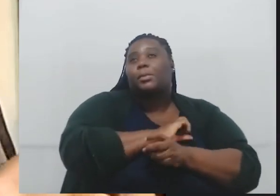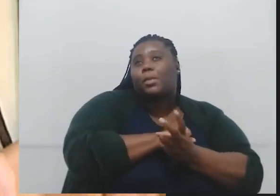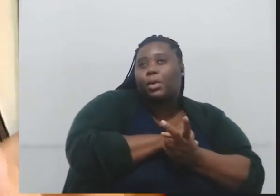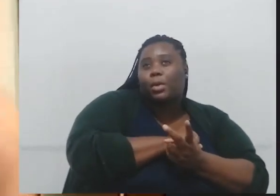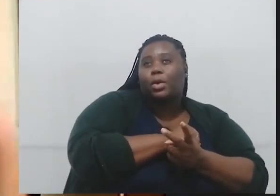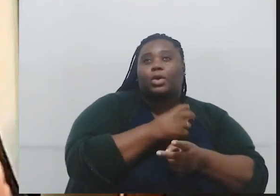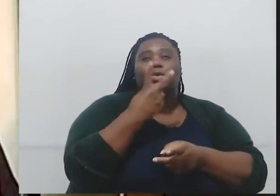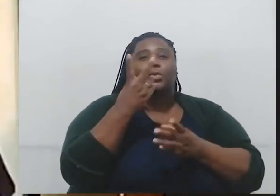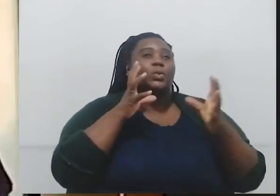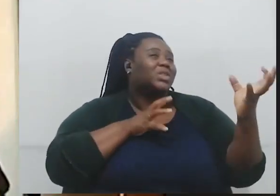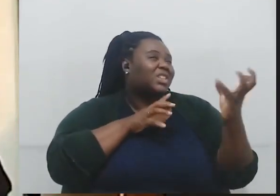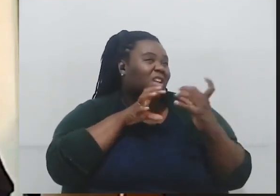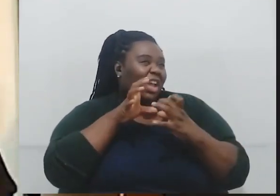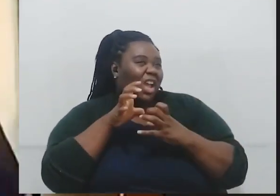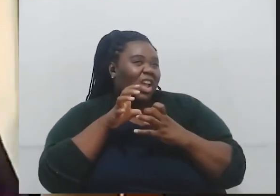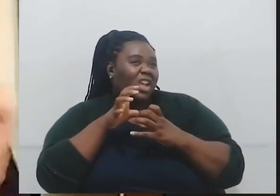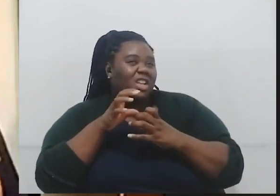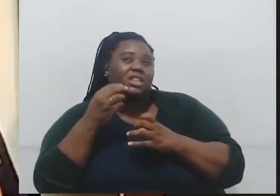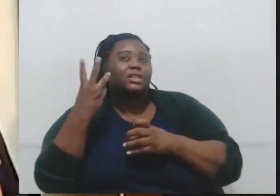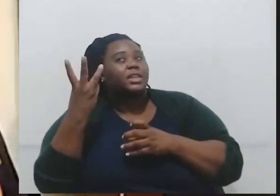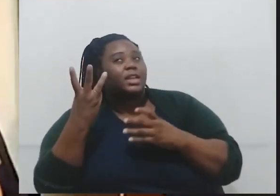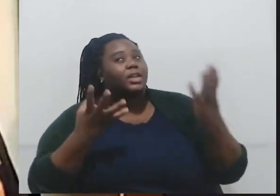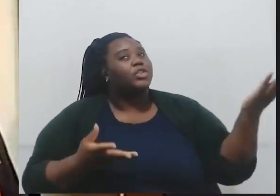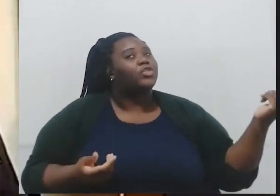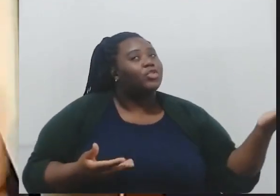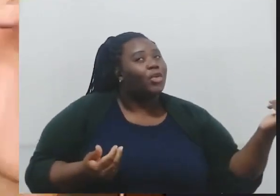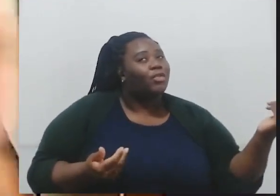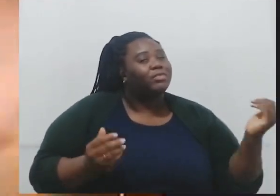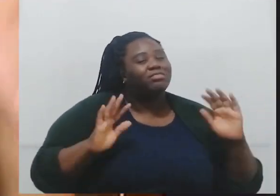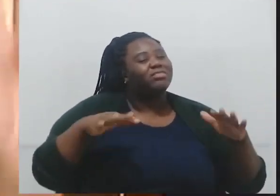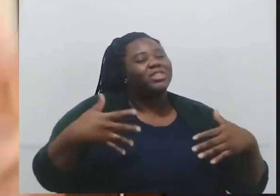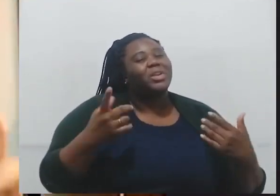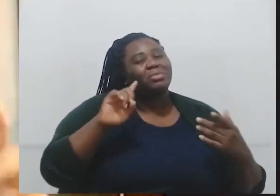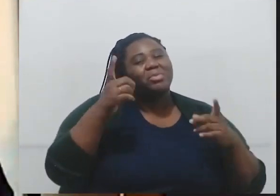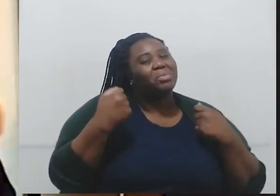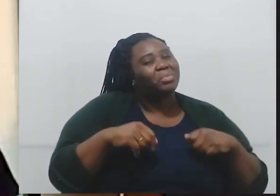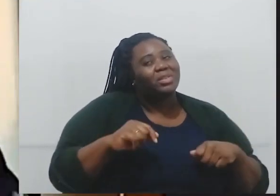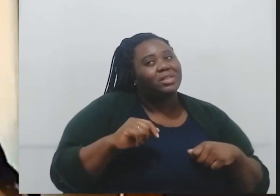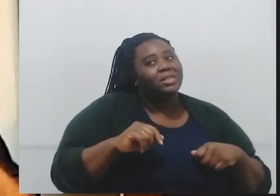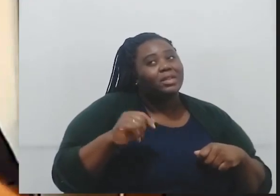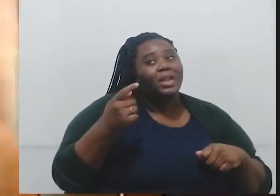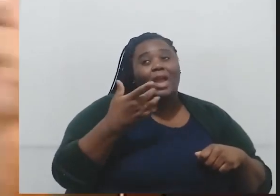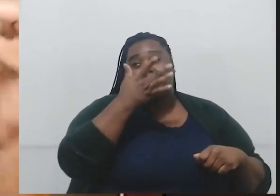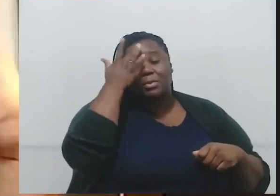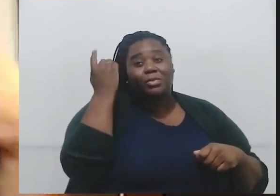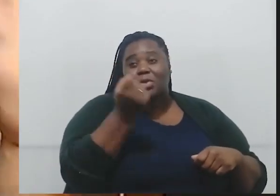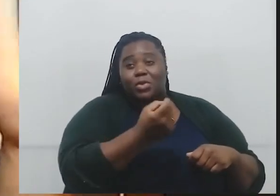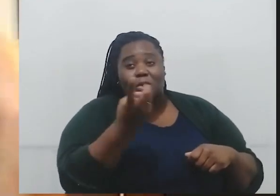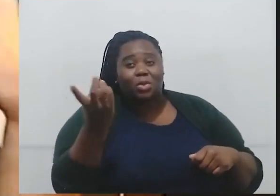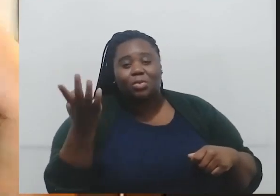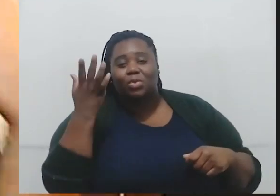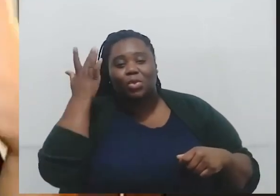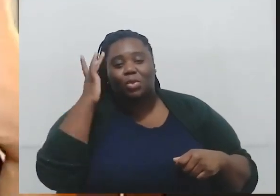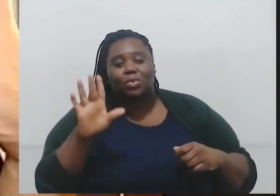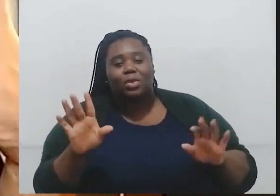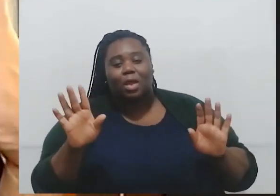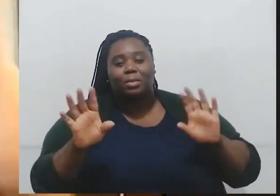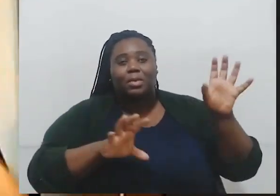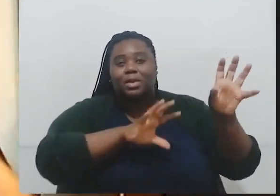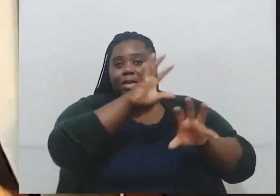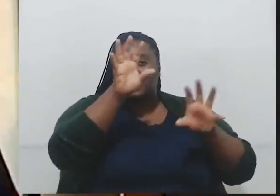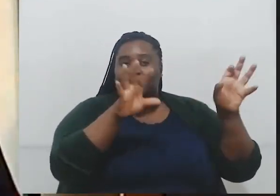juventude. Então, sabe, não tem, ninguém faz essa conta sobre determinados temas que são considerados